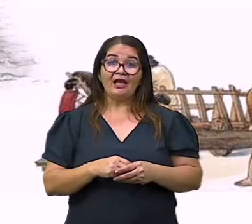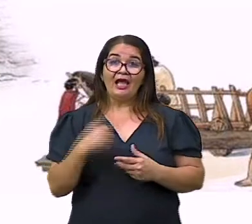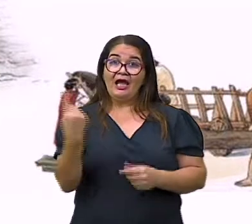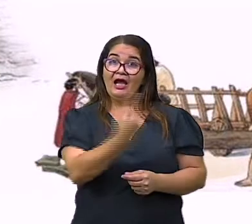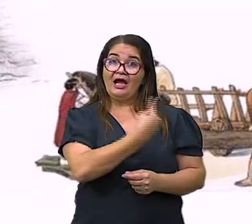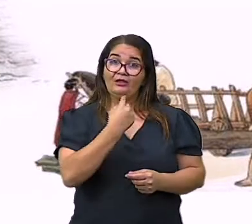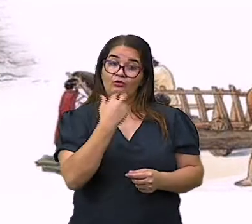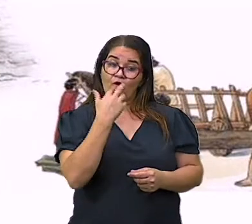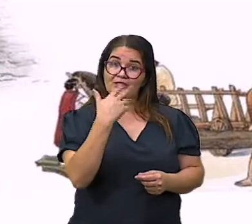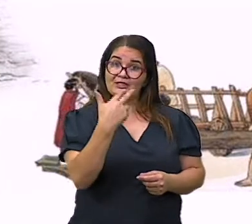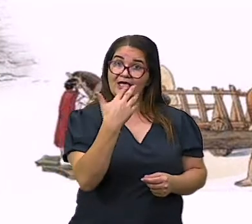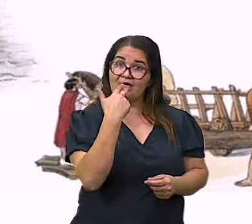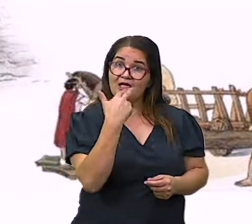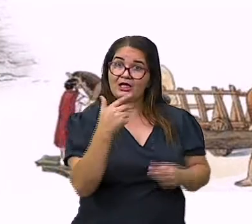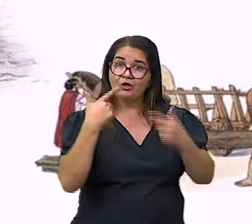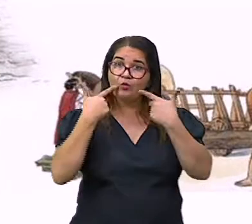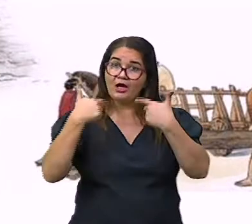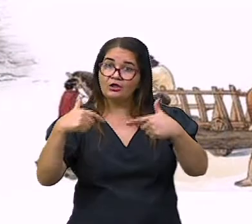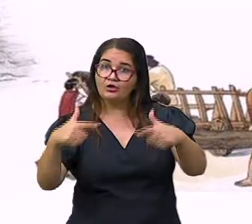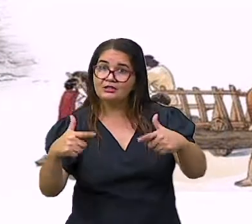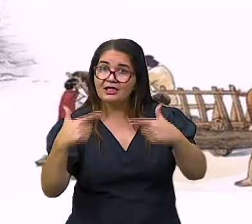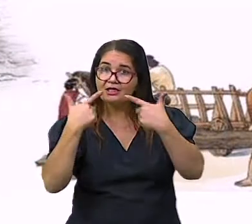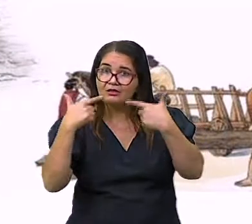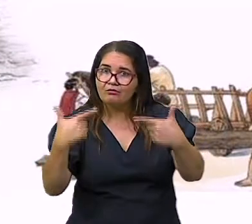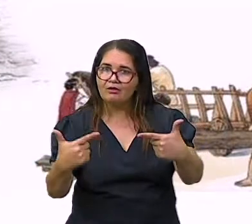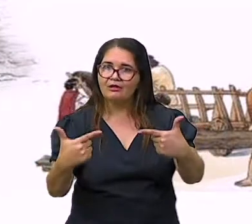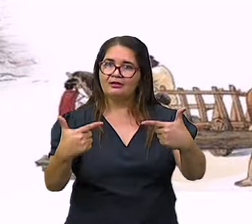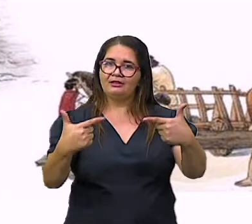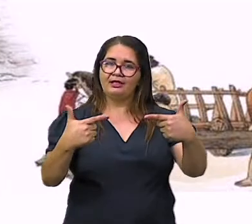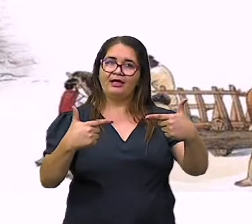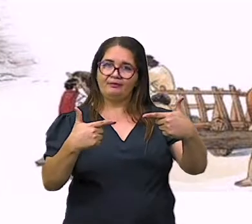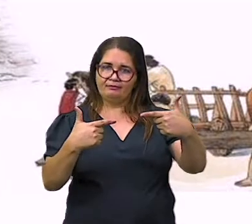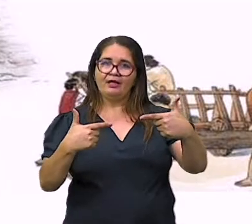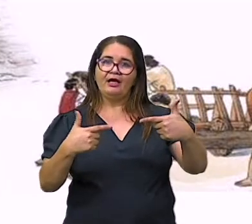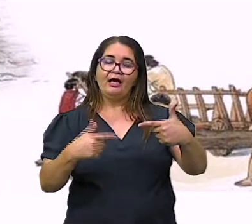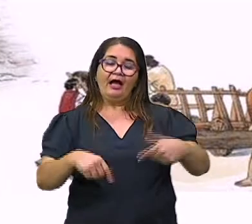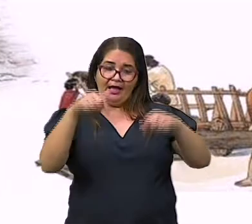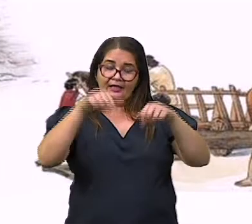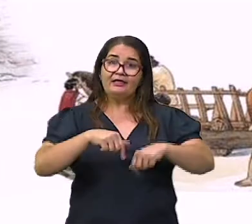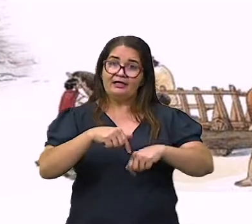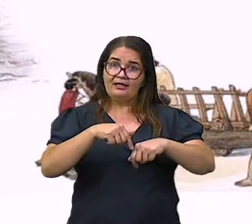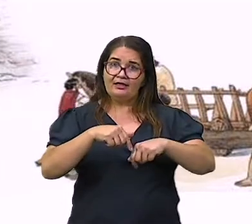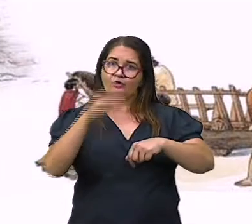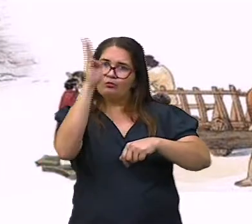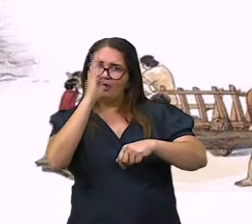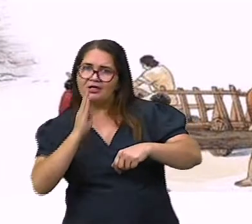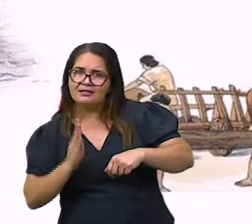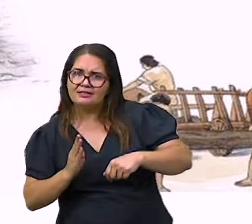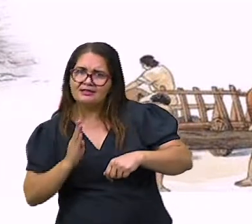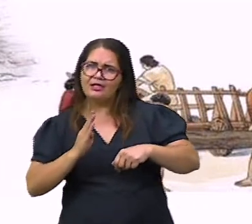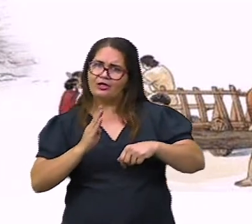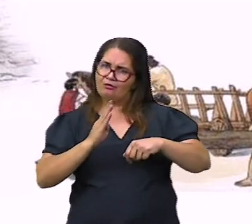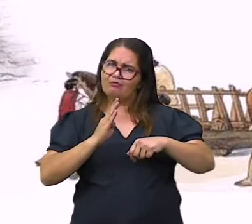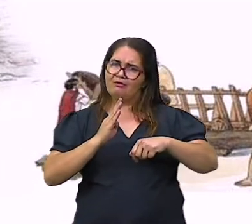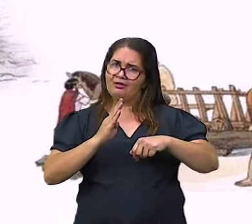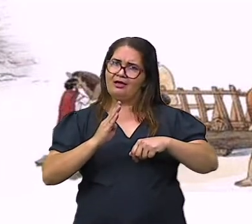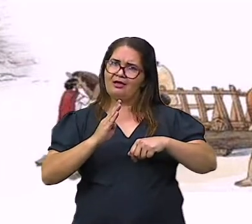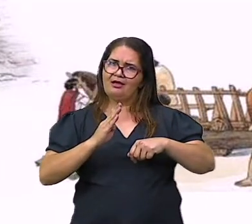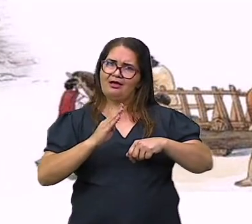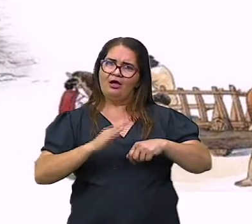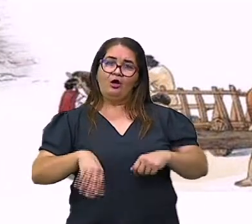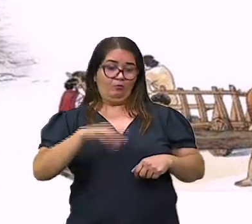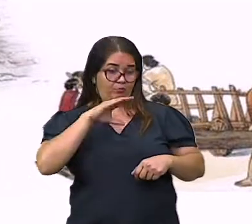de outras línguas, de outras culturas, né? Como francês, que nós falamos palavras de origem